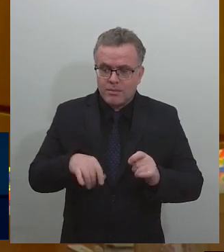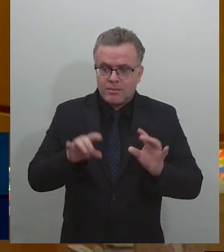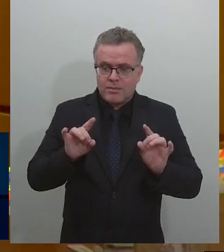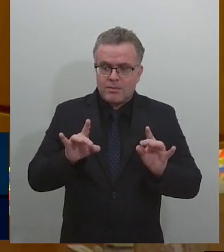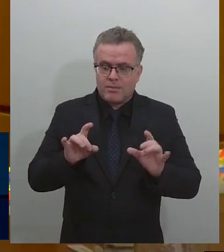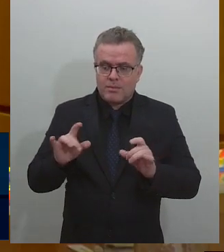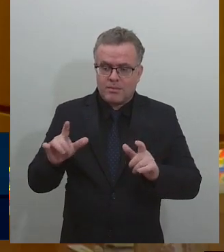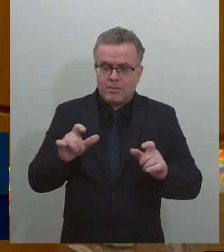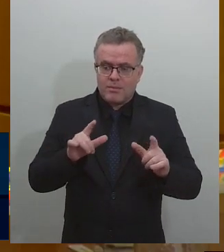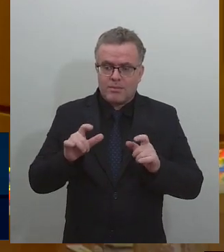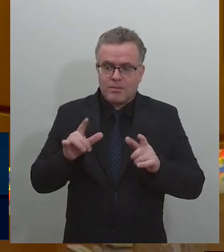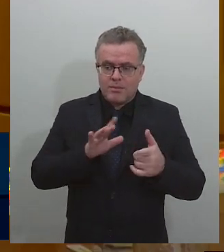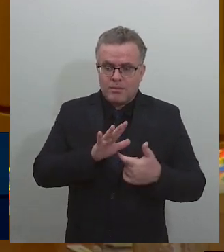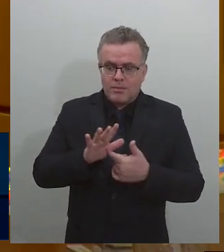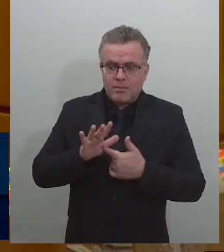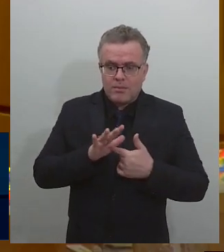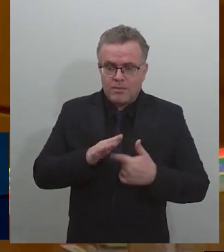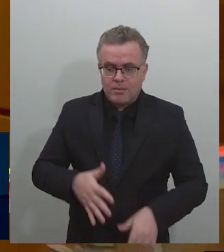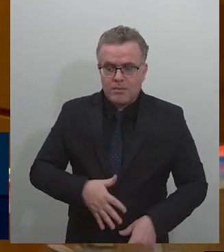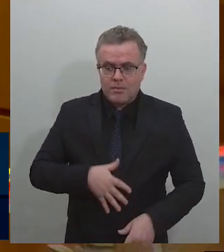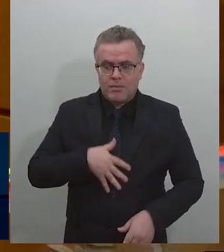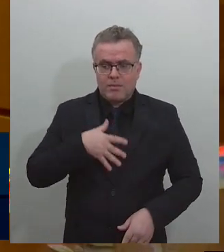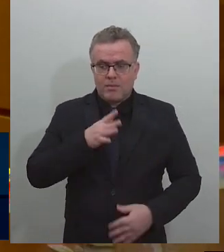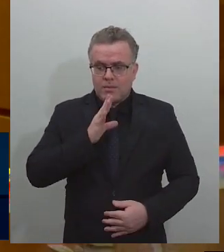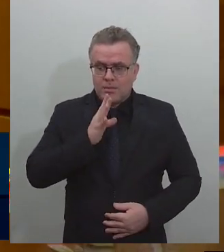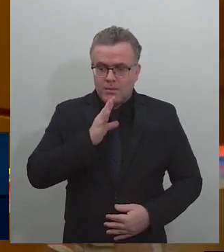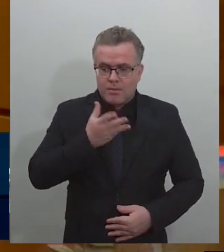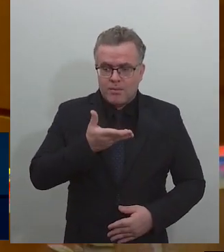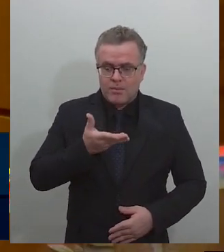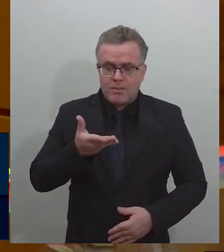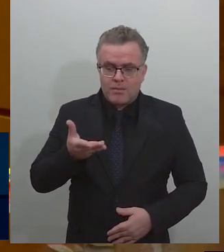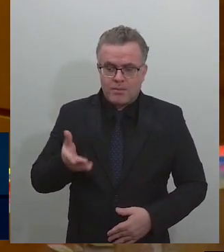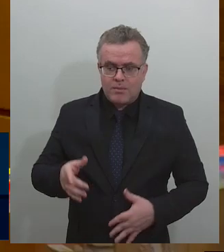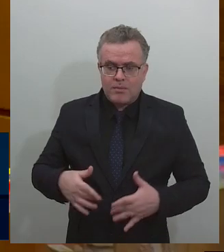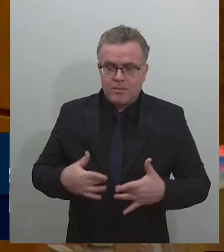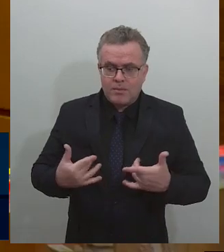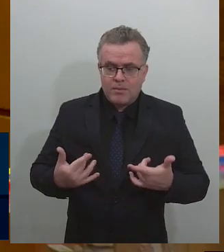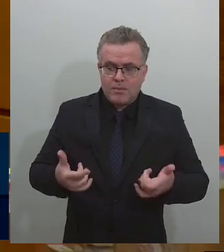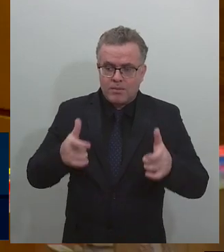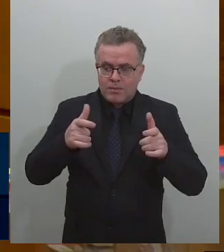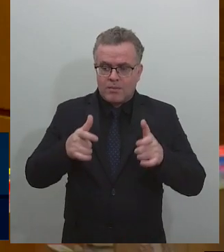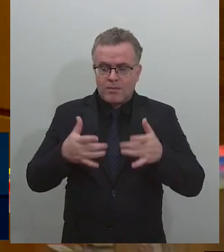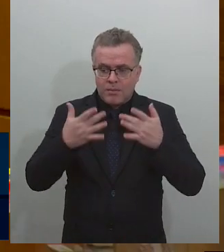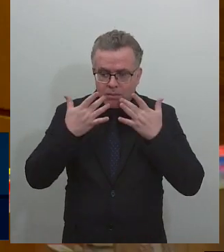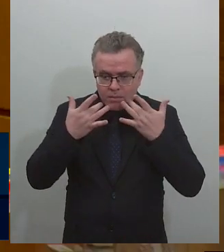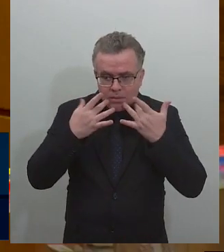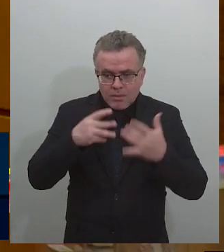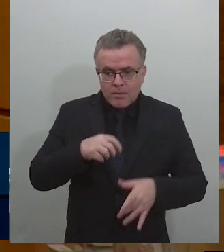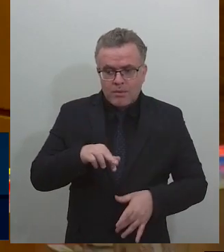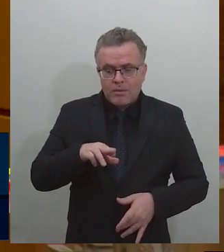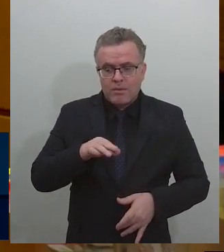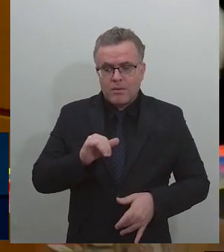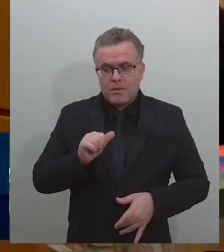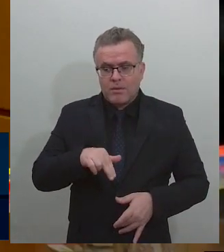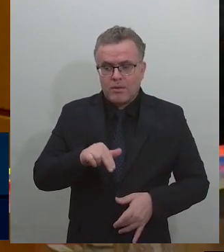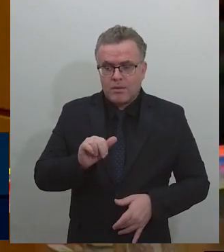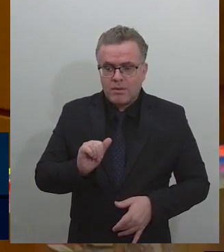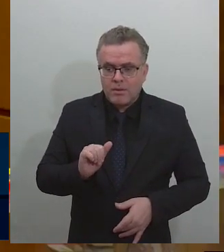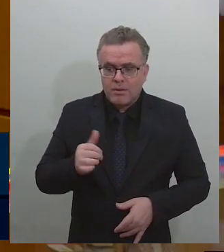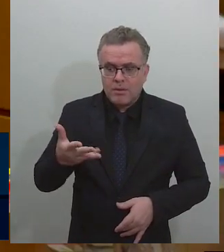de conhecer pessoalmente a atriz Mariana Gimenez, que foi muito simpática com a gente,